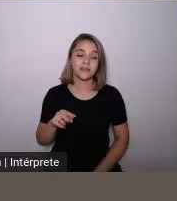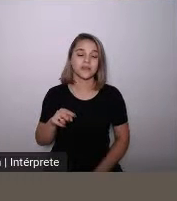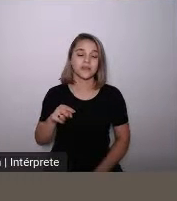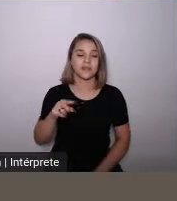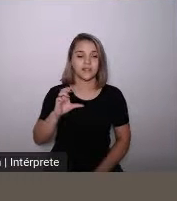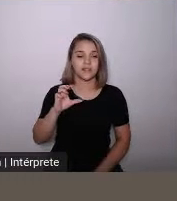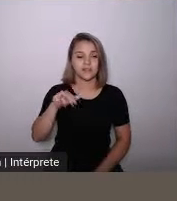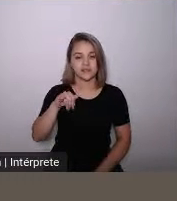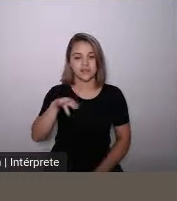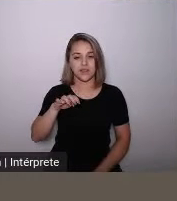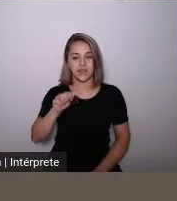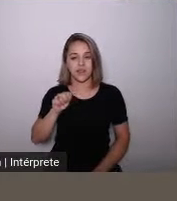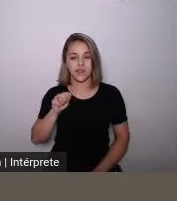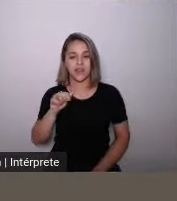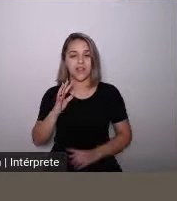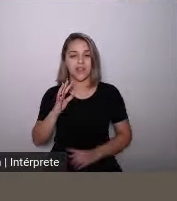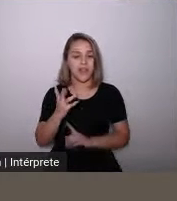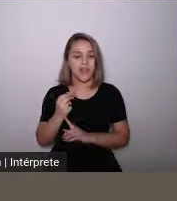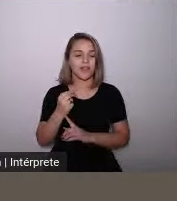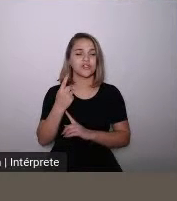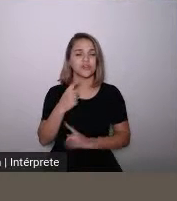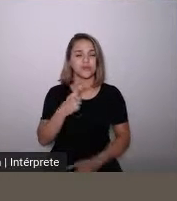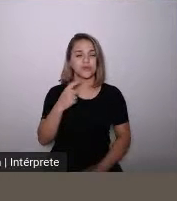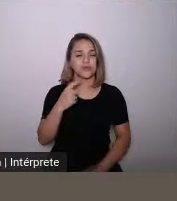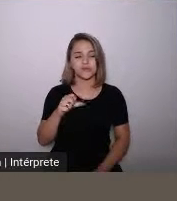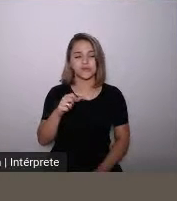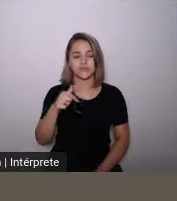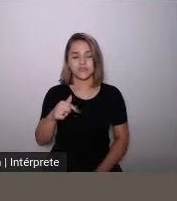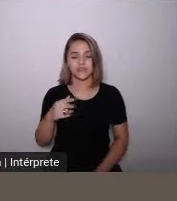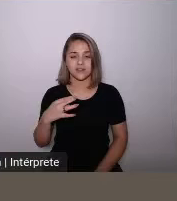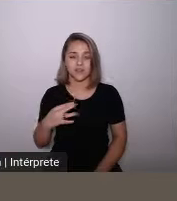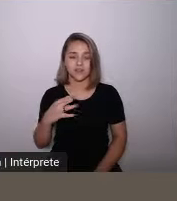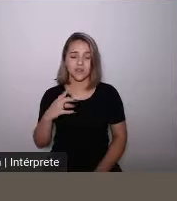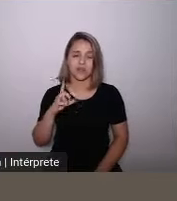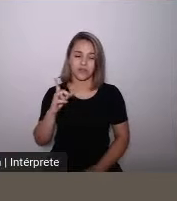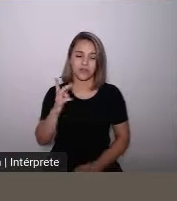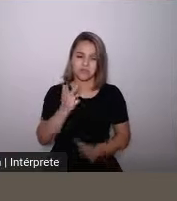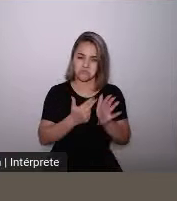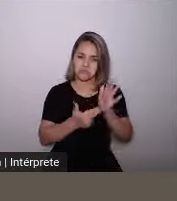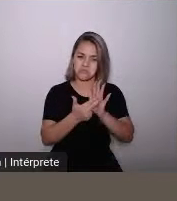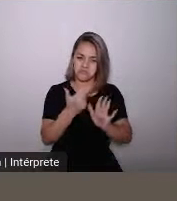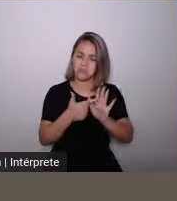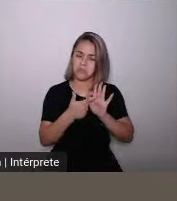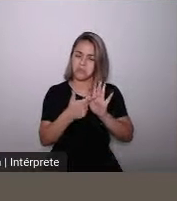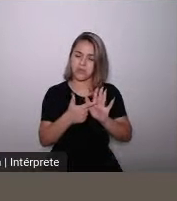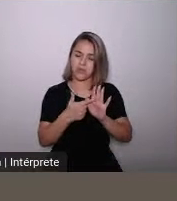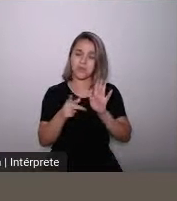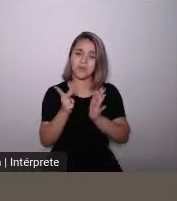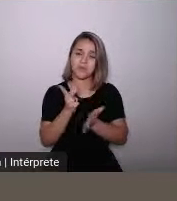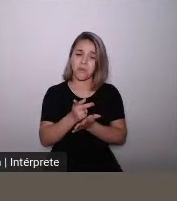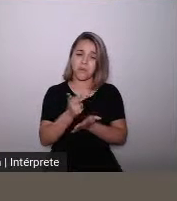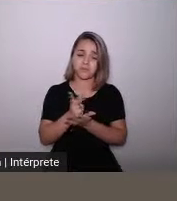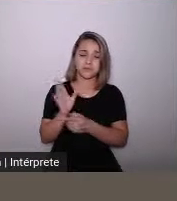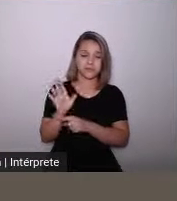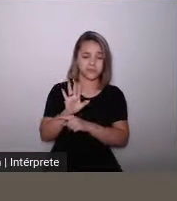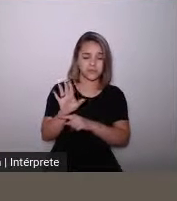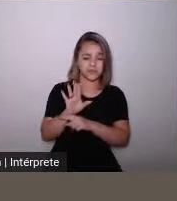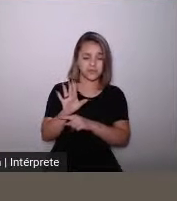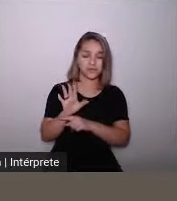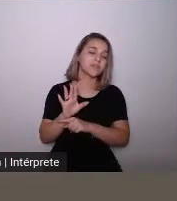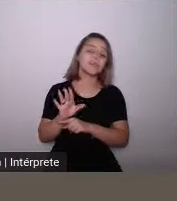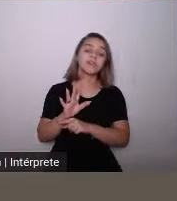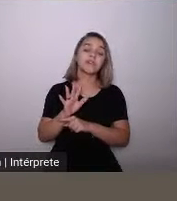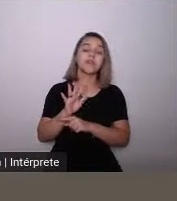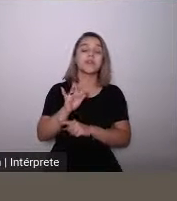1974, é muito ilustrativo nesse sentido. No mesmo ano em que o filme O Tesouro Perdido, de Humberto Mauro, na cidade de